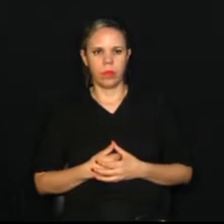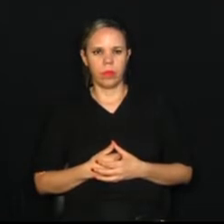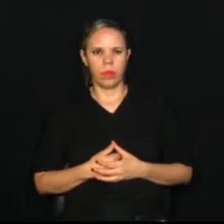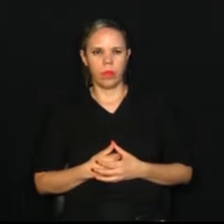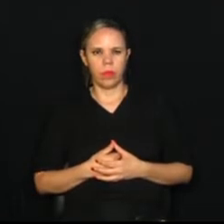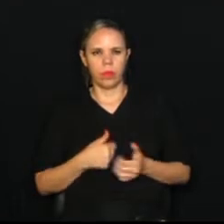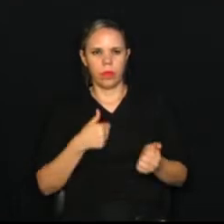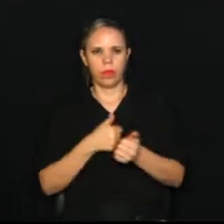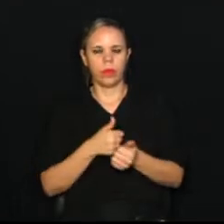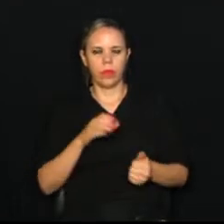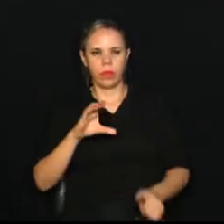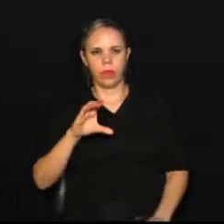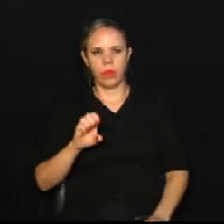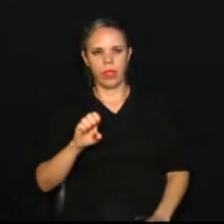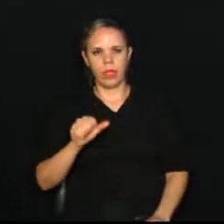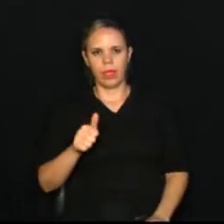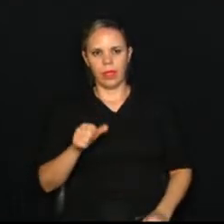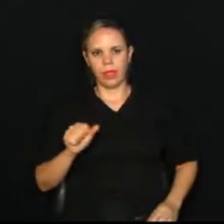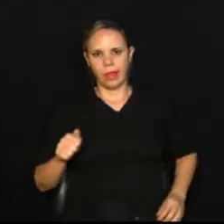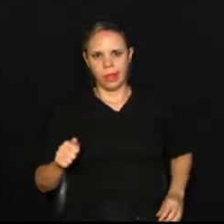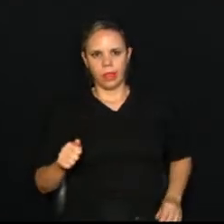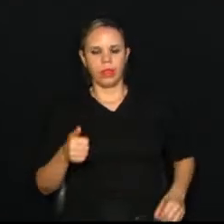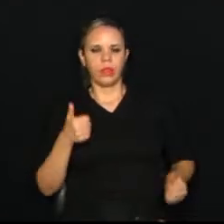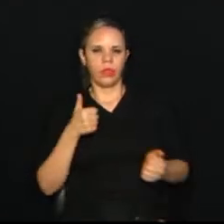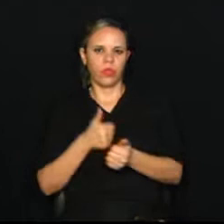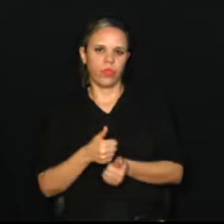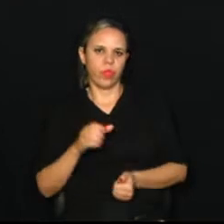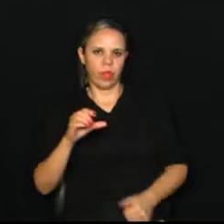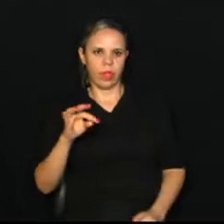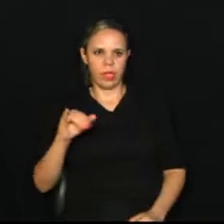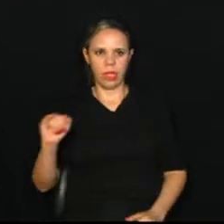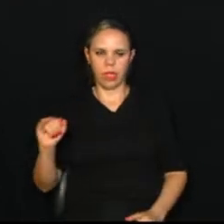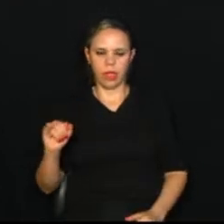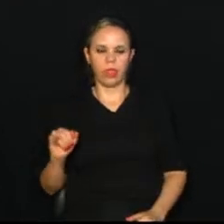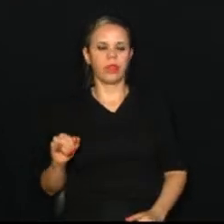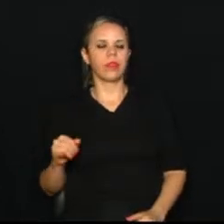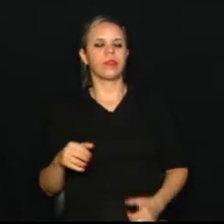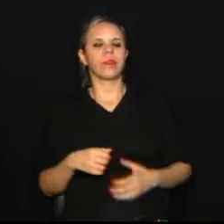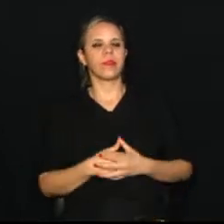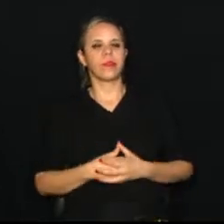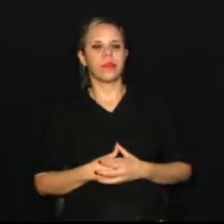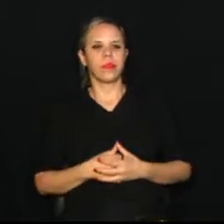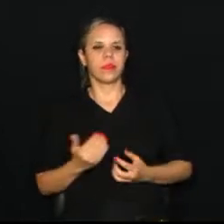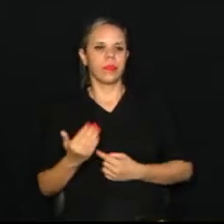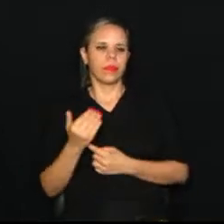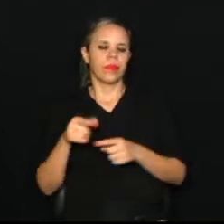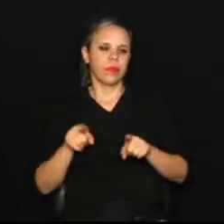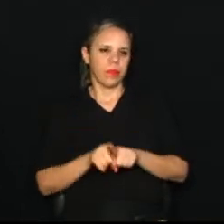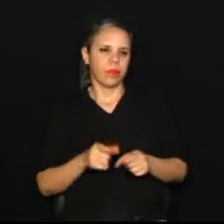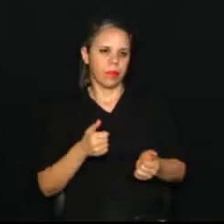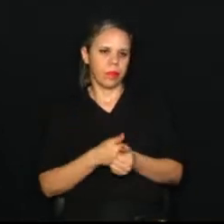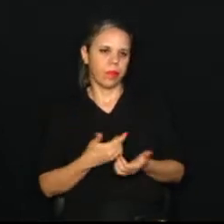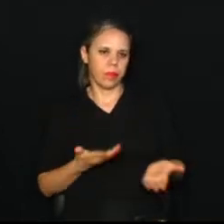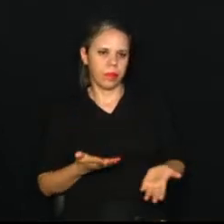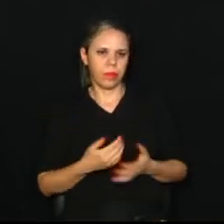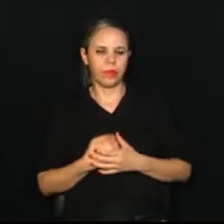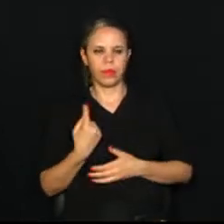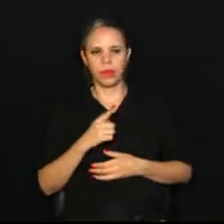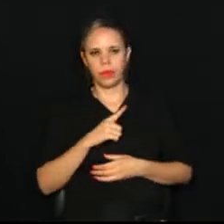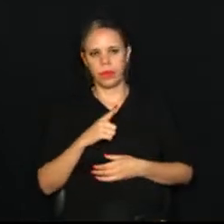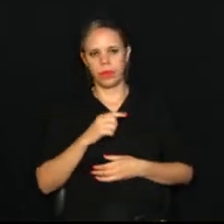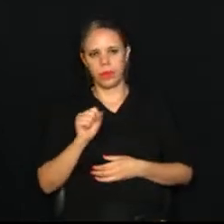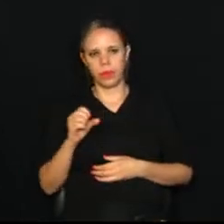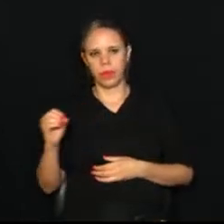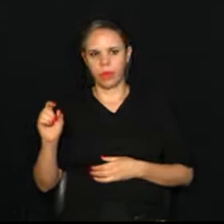perto do CEASA, perto do CTI Renato Archer, fica ali do lado. Nós temos 800